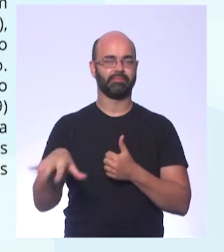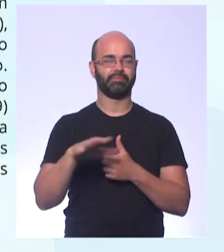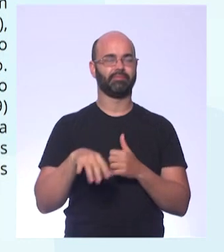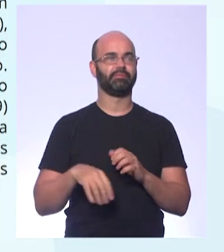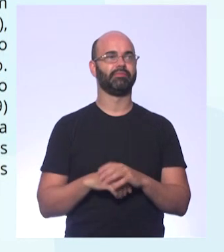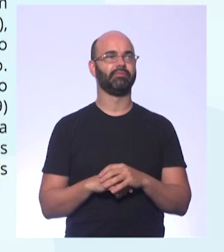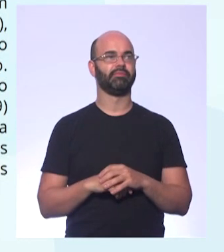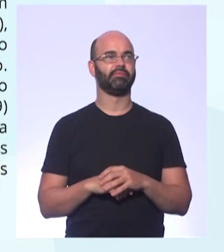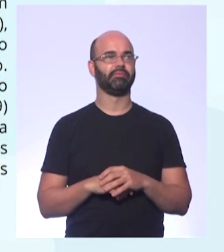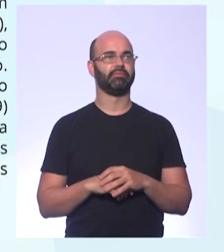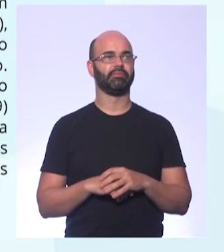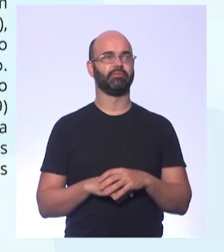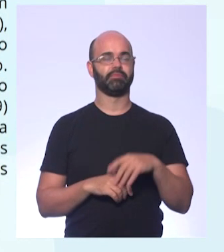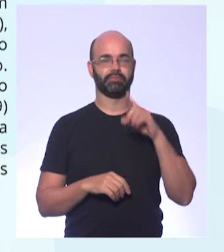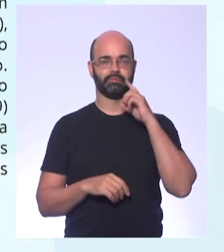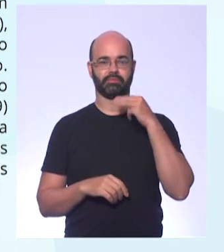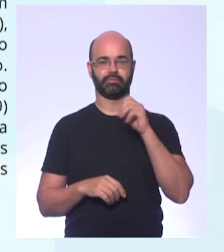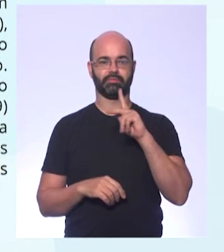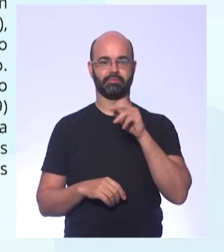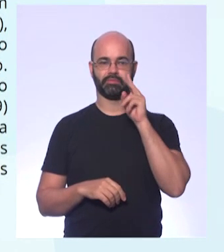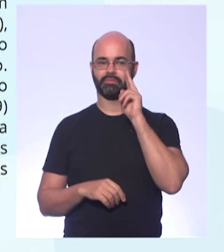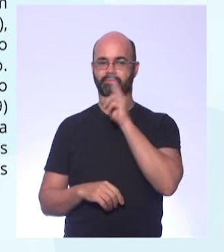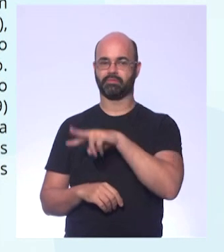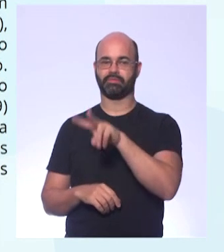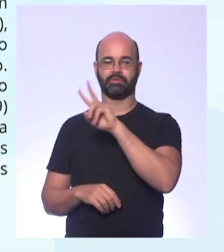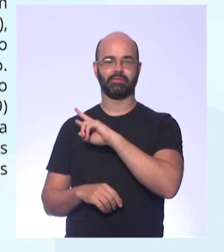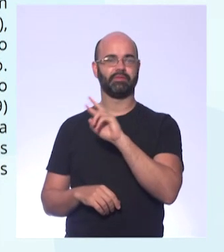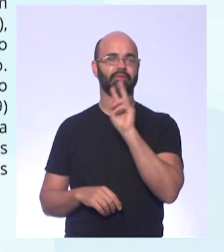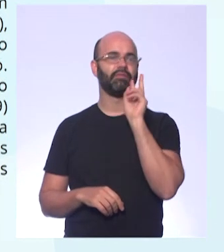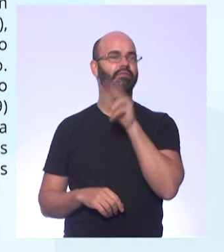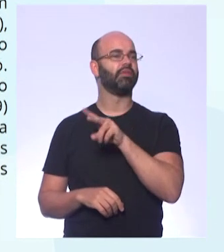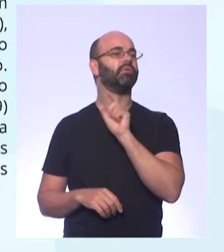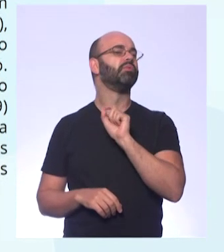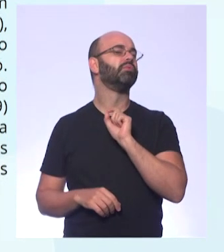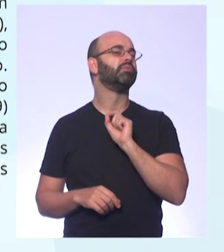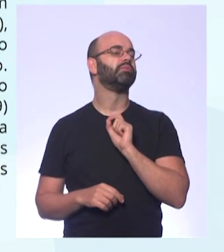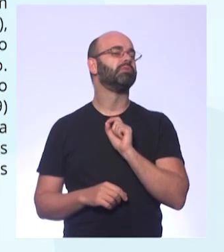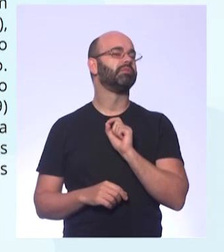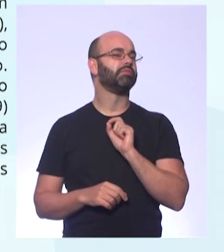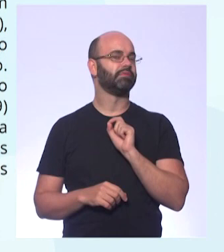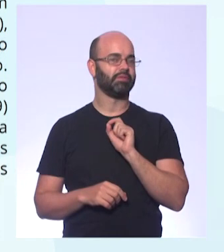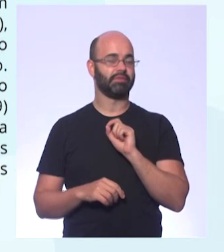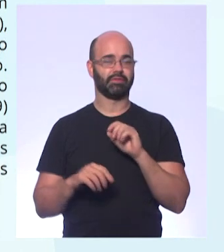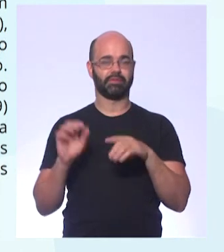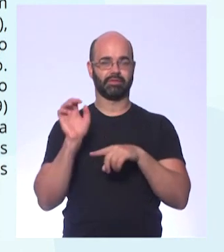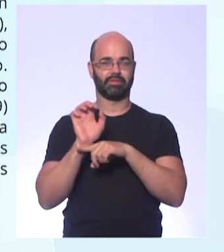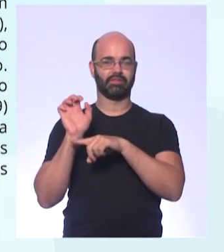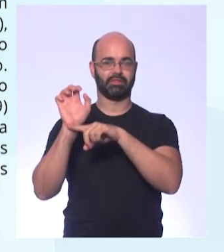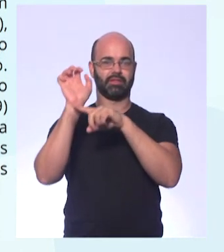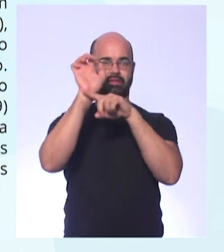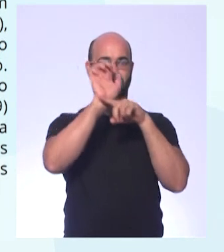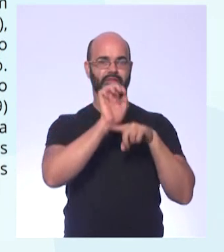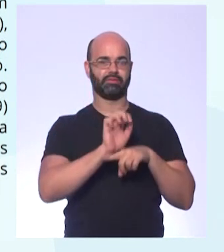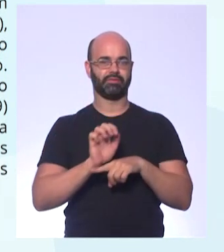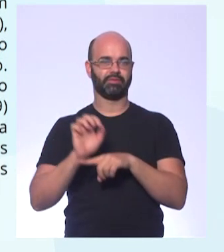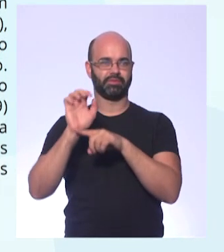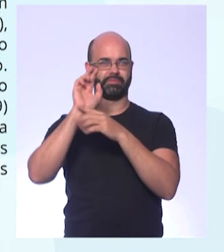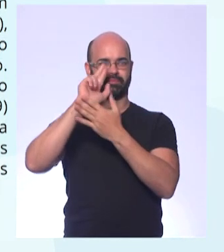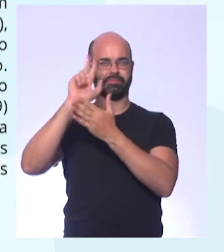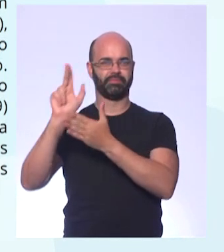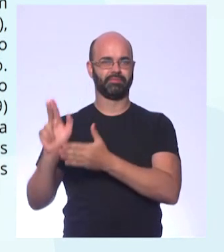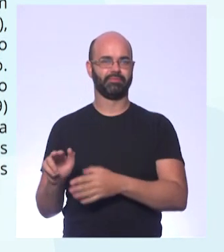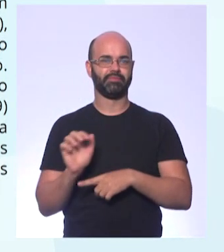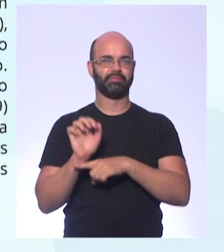aí, olhando aí, observando o mapa, né, o que a gente vai ver? Né, já vários, né, estados que hoje existem, né, mas